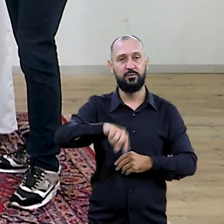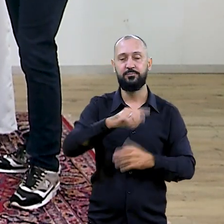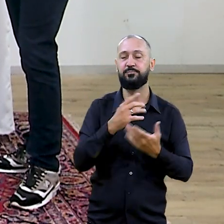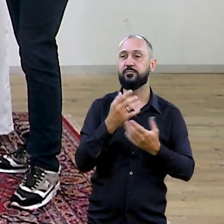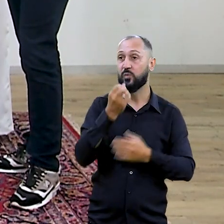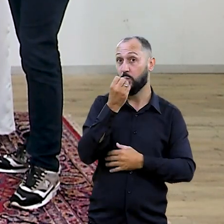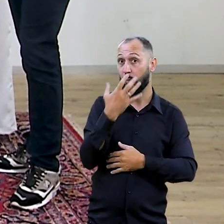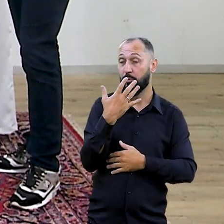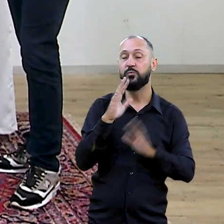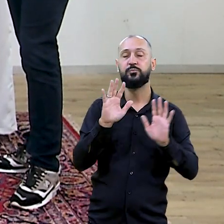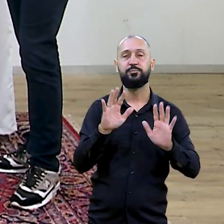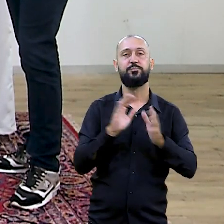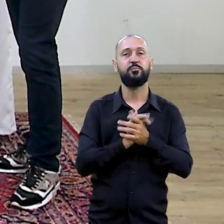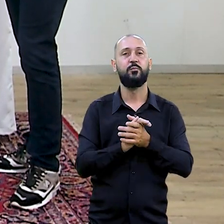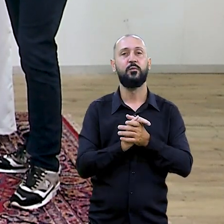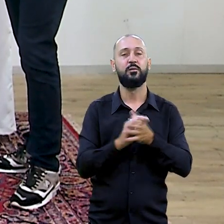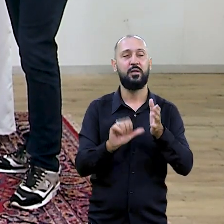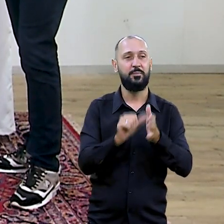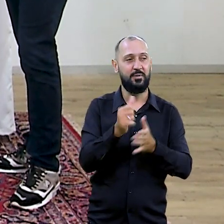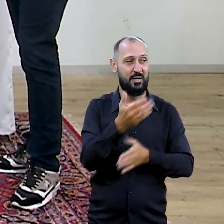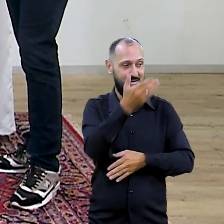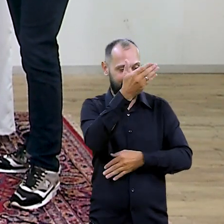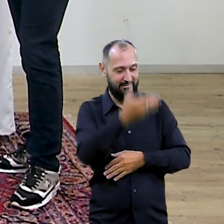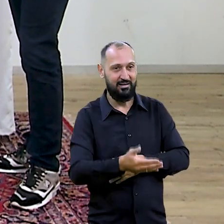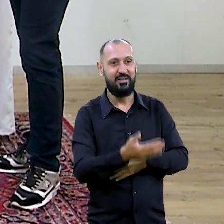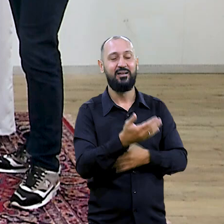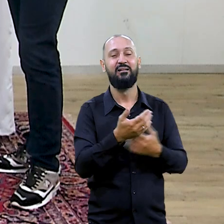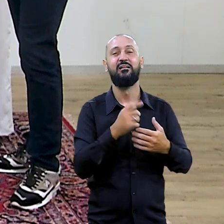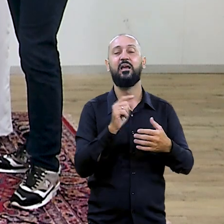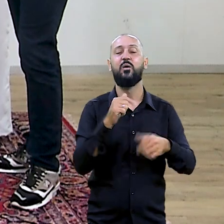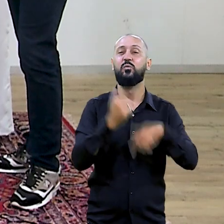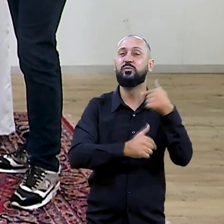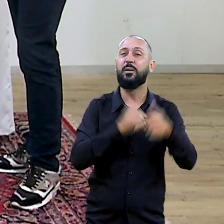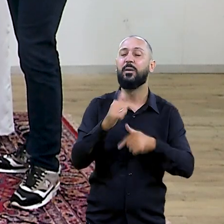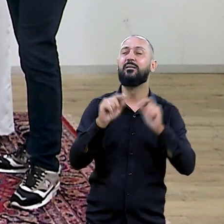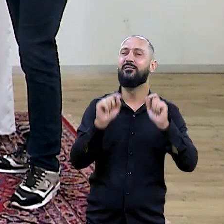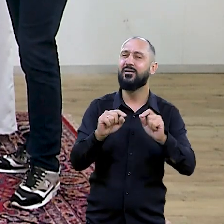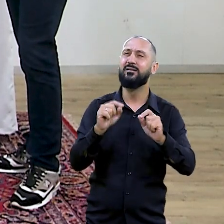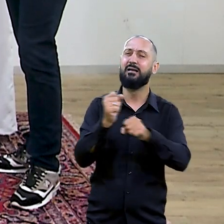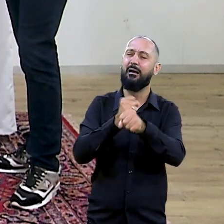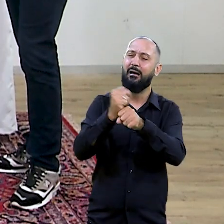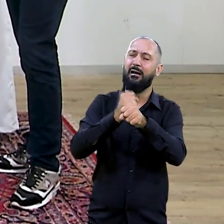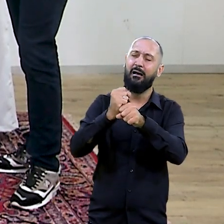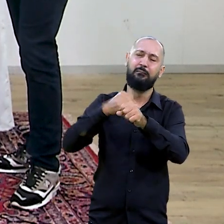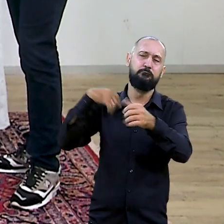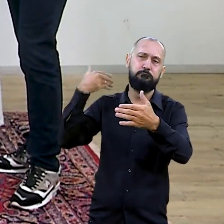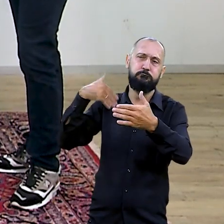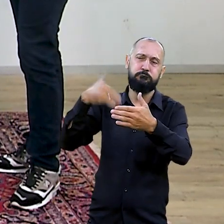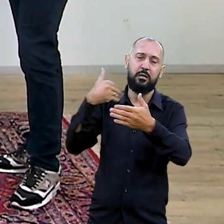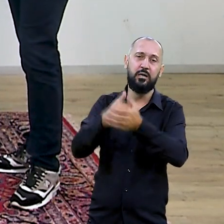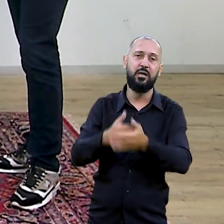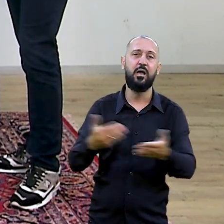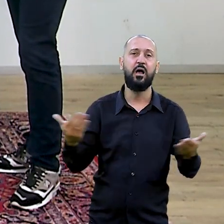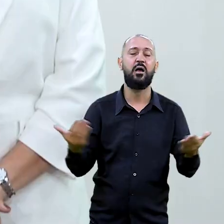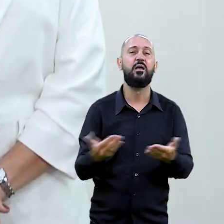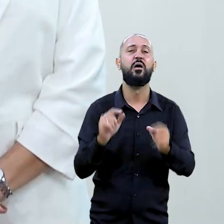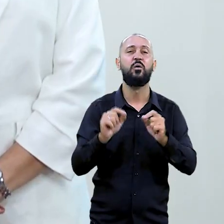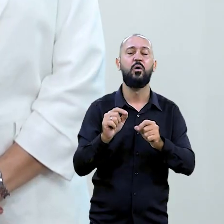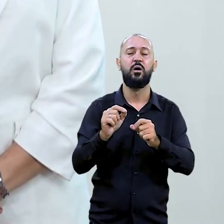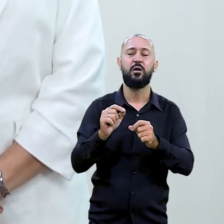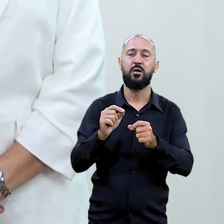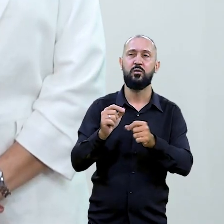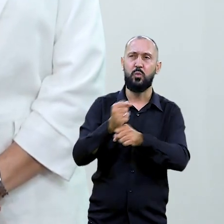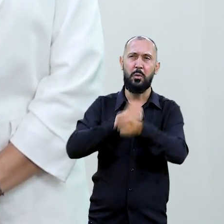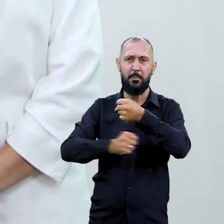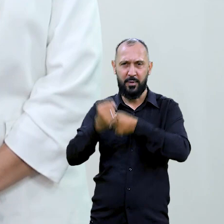isso também vale? Todo mundo tá Sim. abraçando a campanha? Como que tá o feedback dos servidores? Está muito bom,